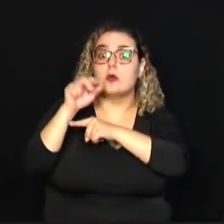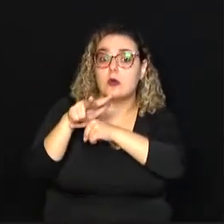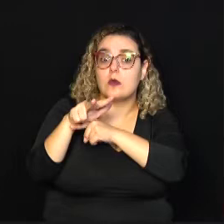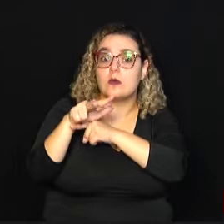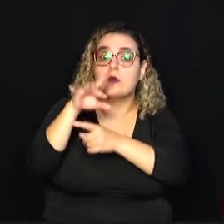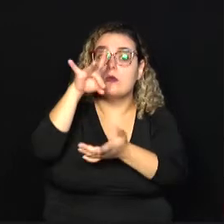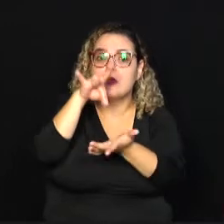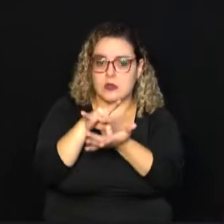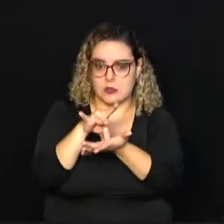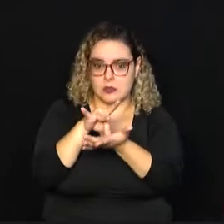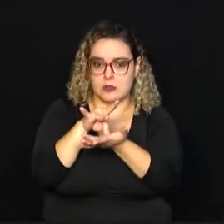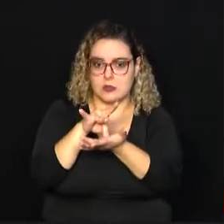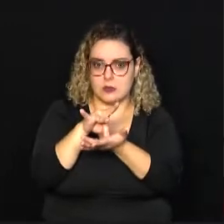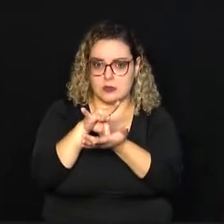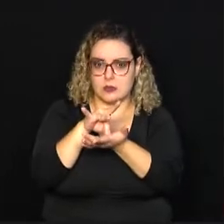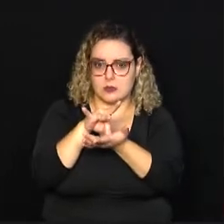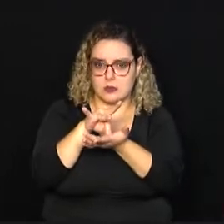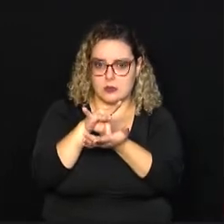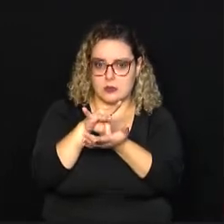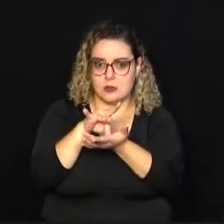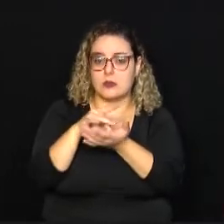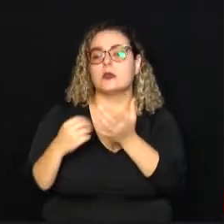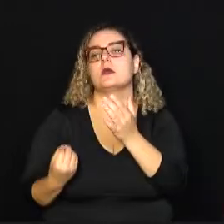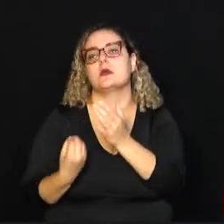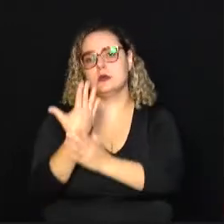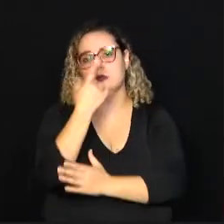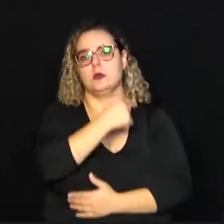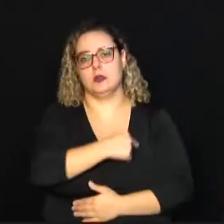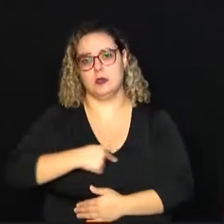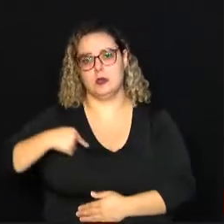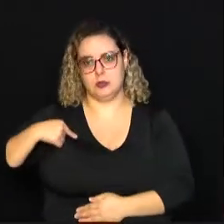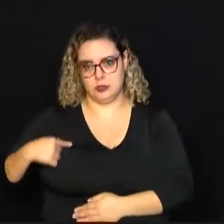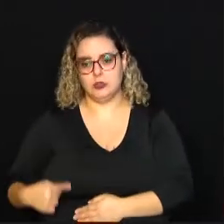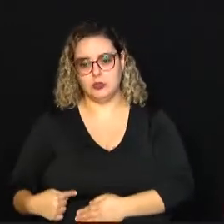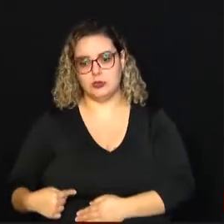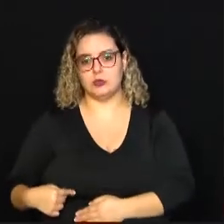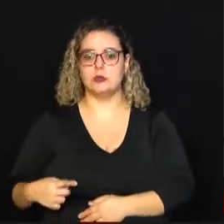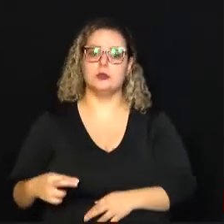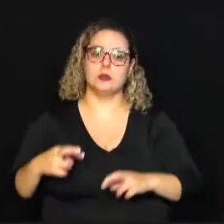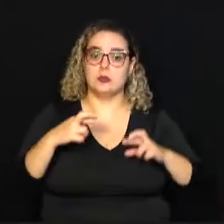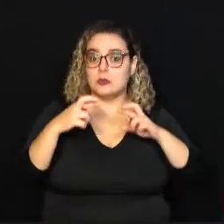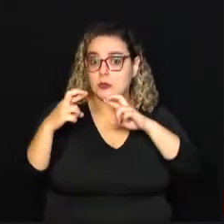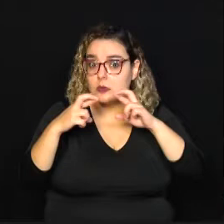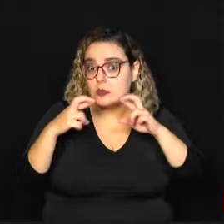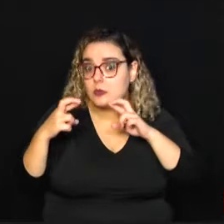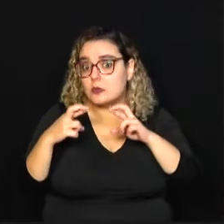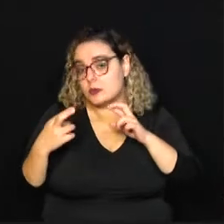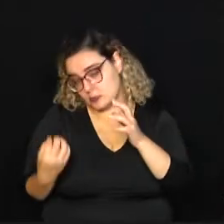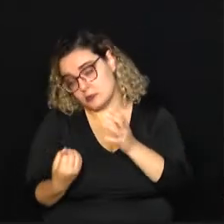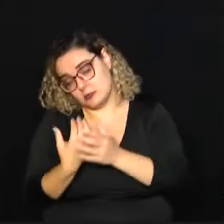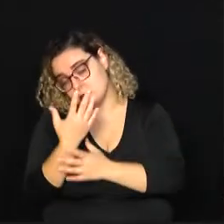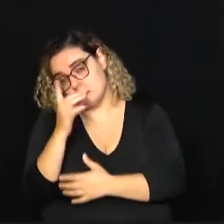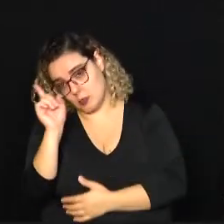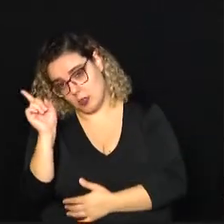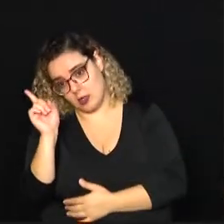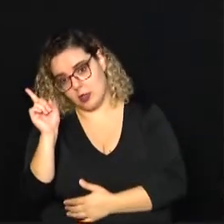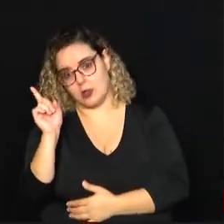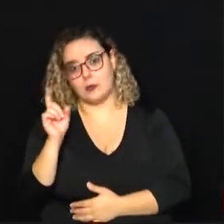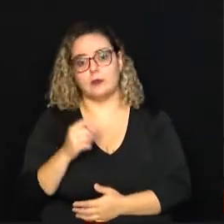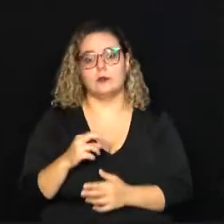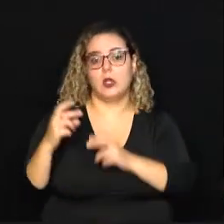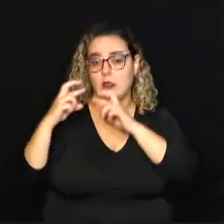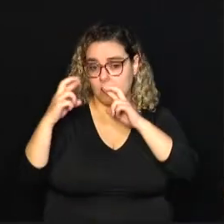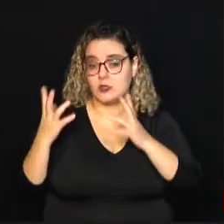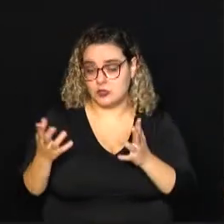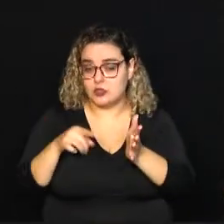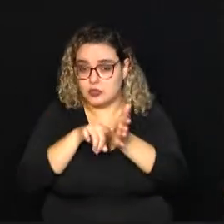original. Aqui a gente suspeita que surgiu na China, né? Isso ainda está em investigação, mas deve ter surgido lá na China, né? E esse vírus